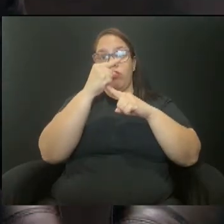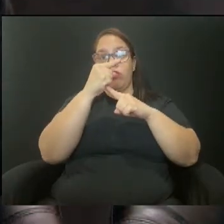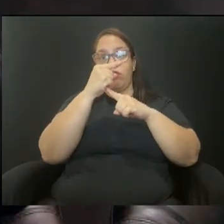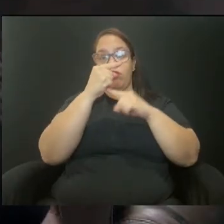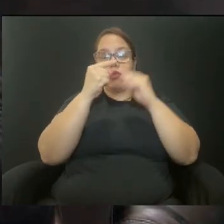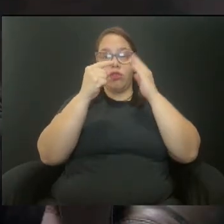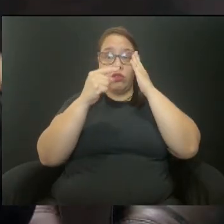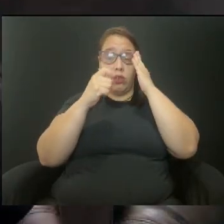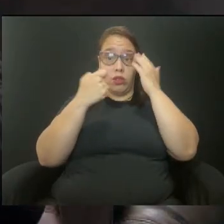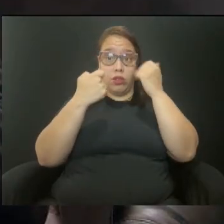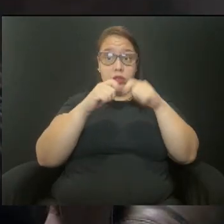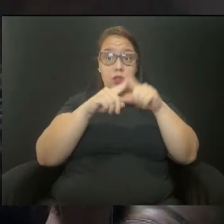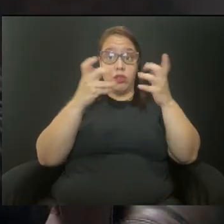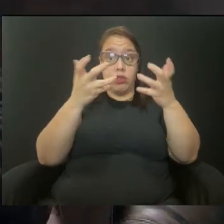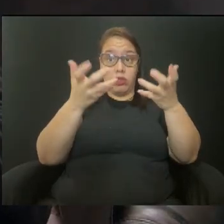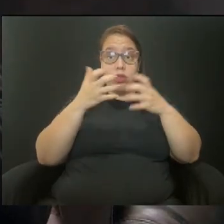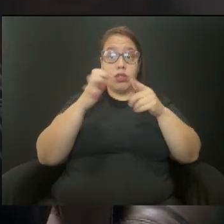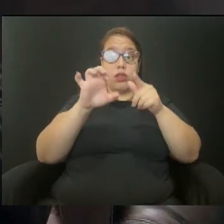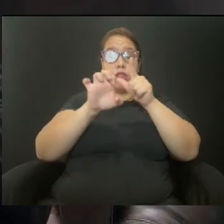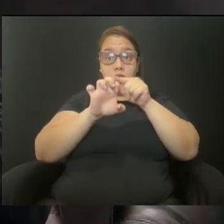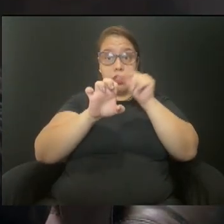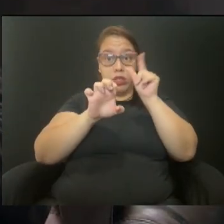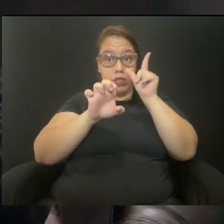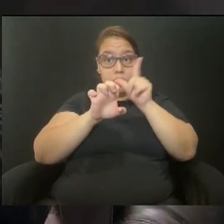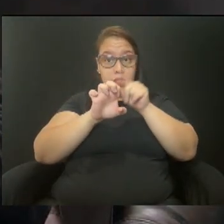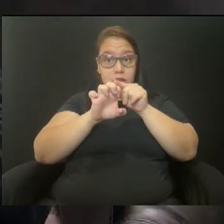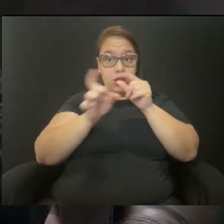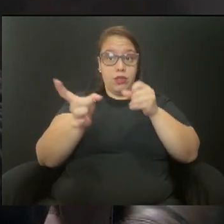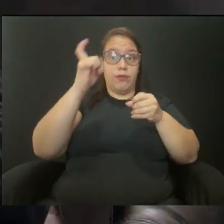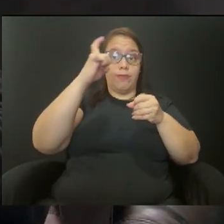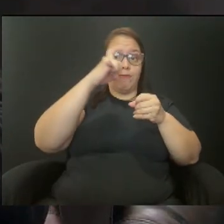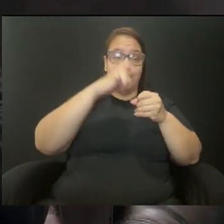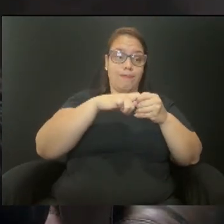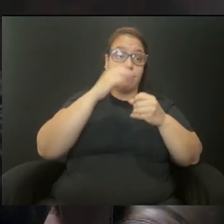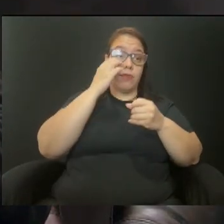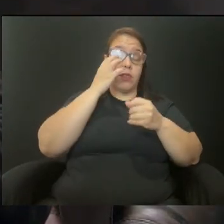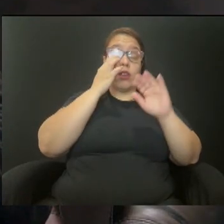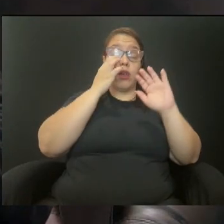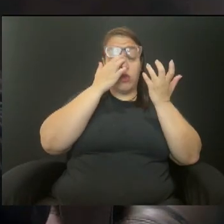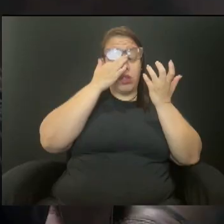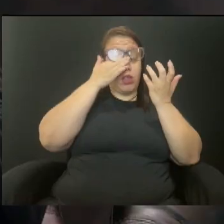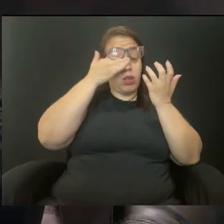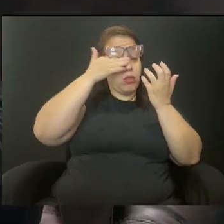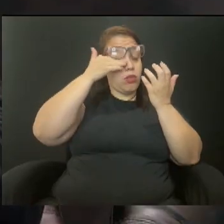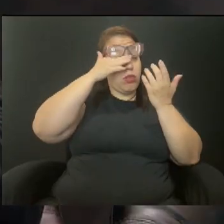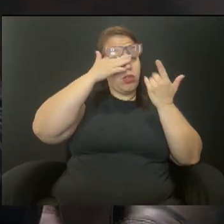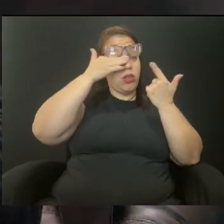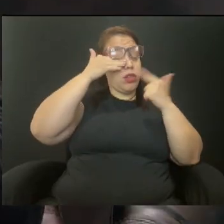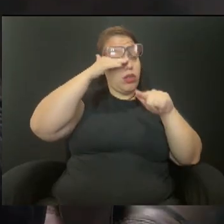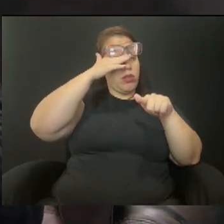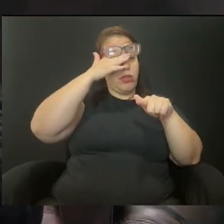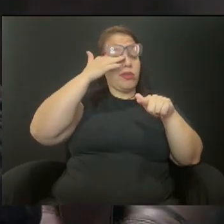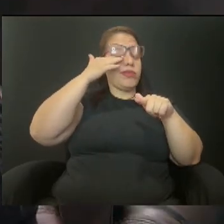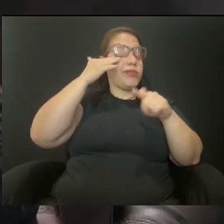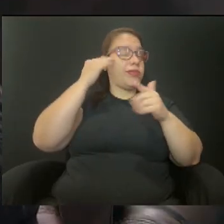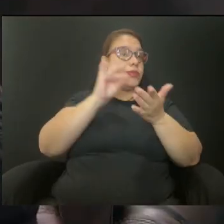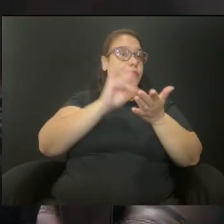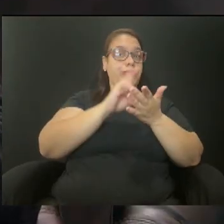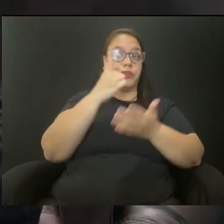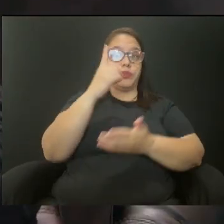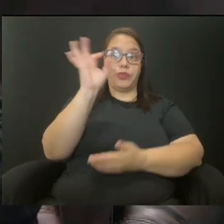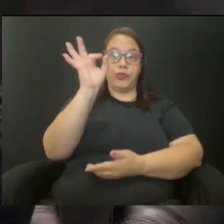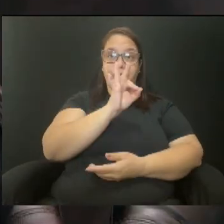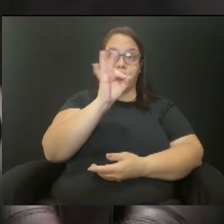quero empreender e retornar. Acontece, é você trazer de novo a realidade. 1%, igual a Cláudia